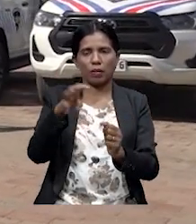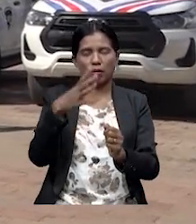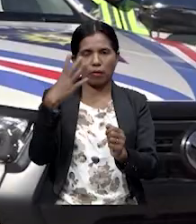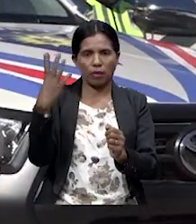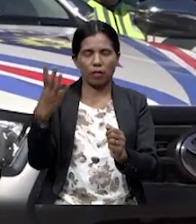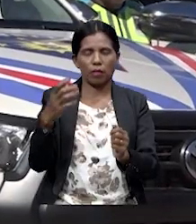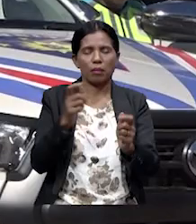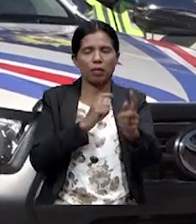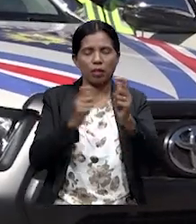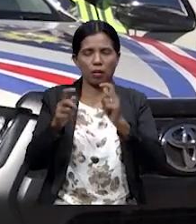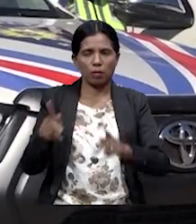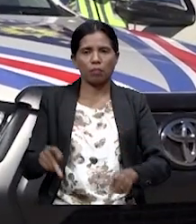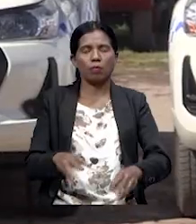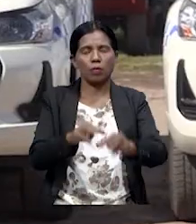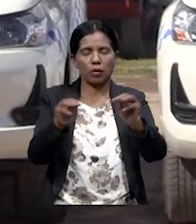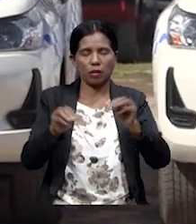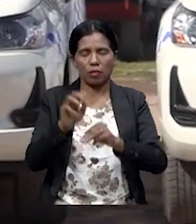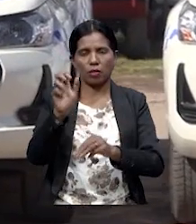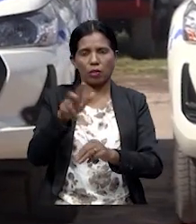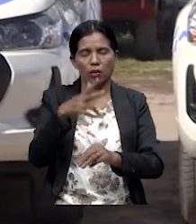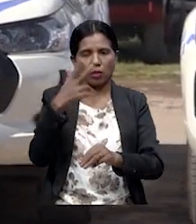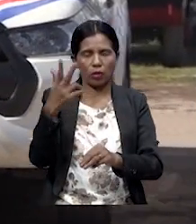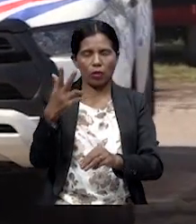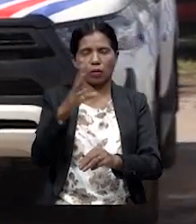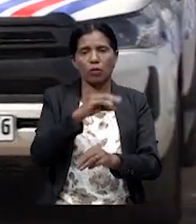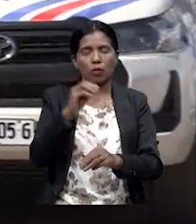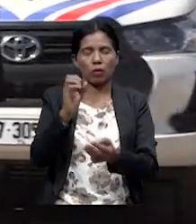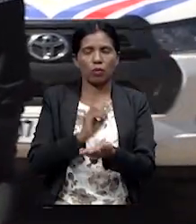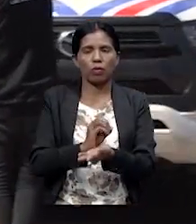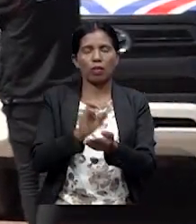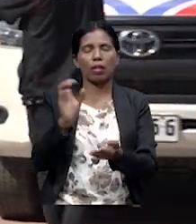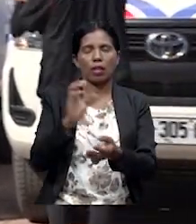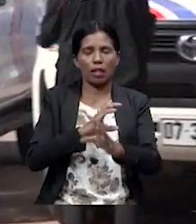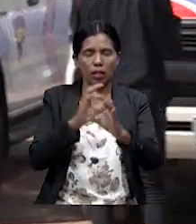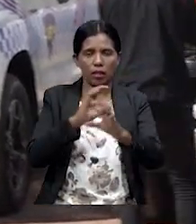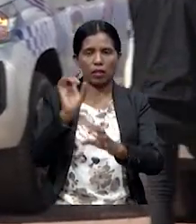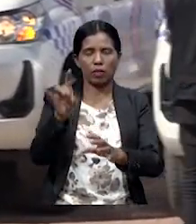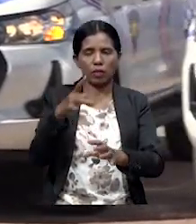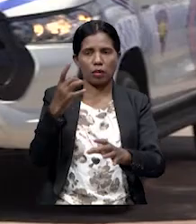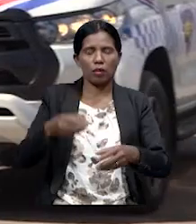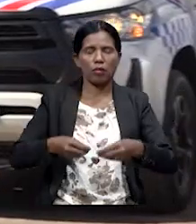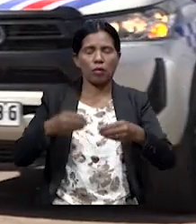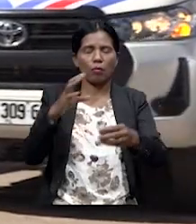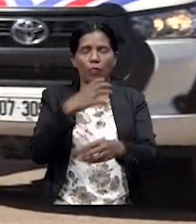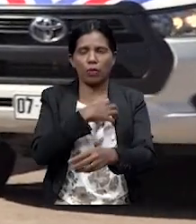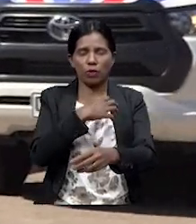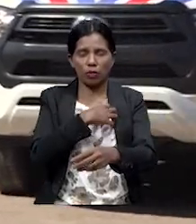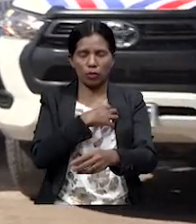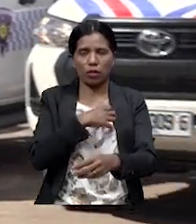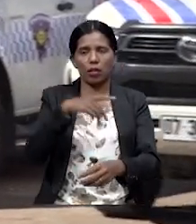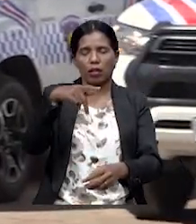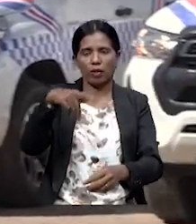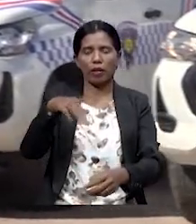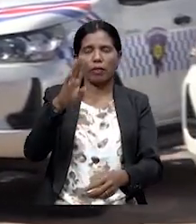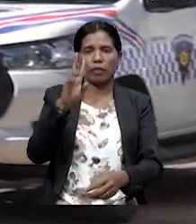secção trânsito município San Lucintolo, Norewa, careta Sanu Resinhat, distribui para a polícia investigação VPU.